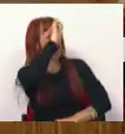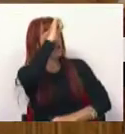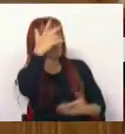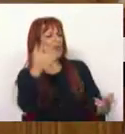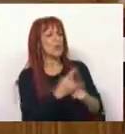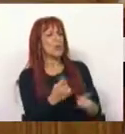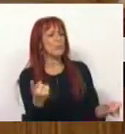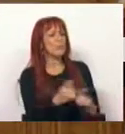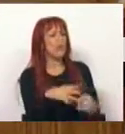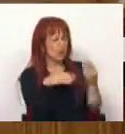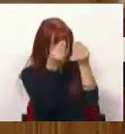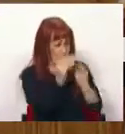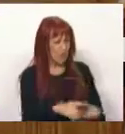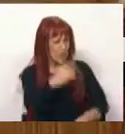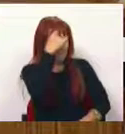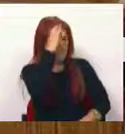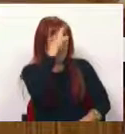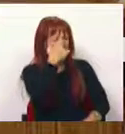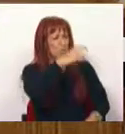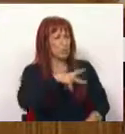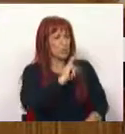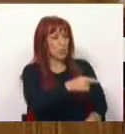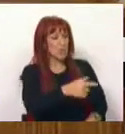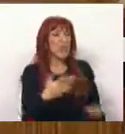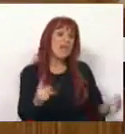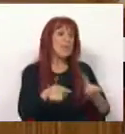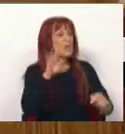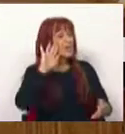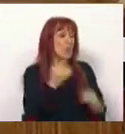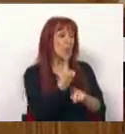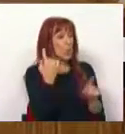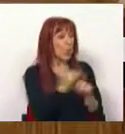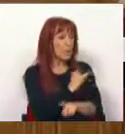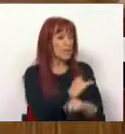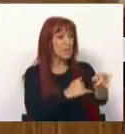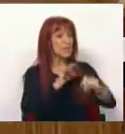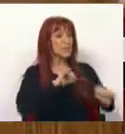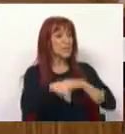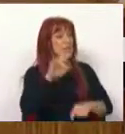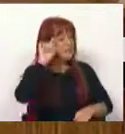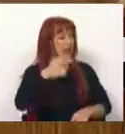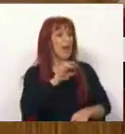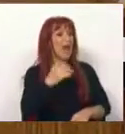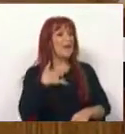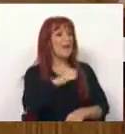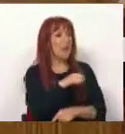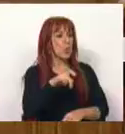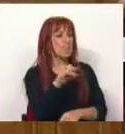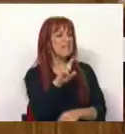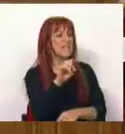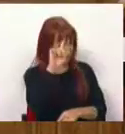respeito porque foram construídas a pensar nos portugueses. E depois sabe outra coisa, Sr. Deputado? Sabe outra coisa, Sr. Deputado Adão e Silva?